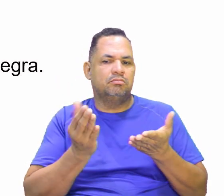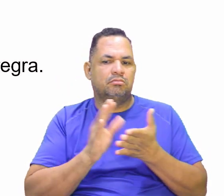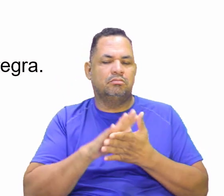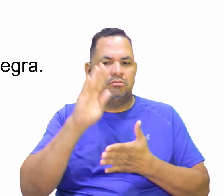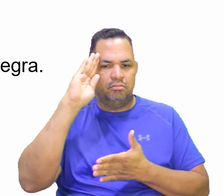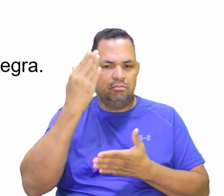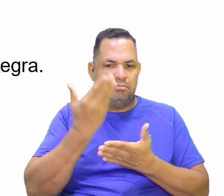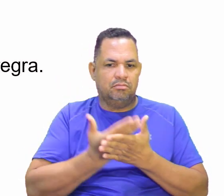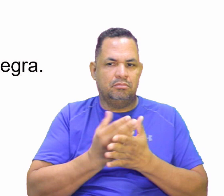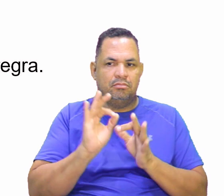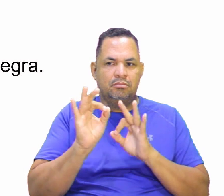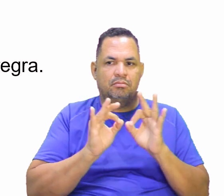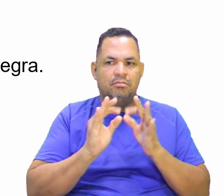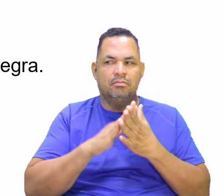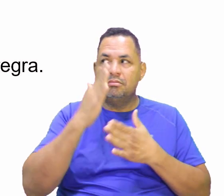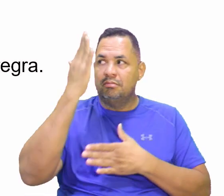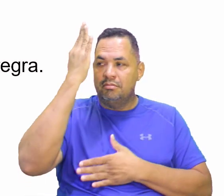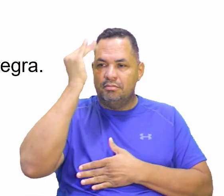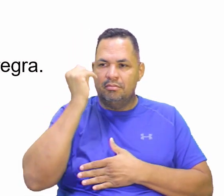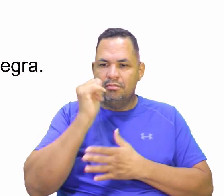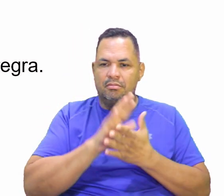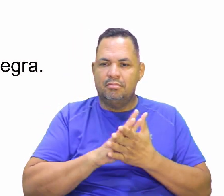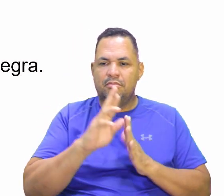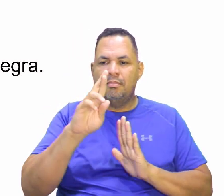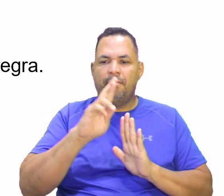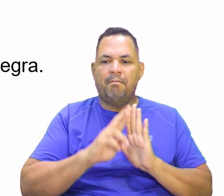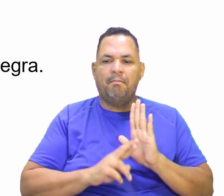que apenas os esclarecidos sabem essa regra?